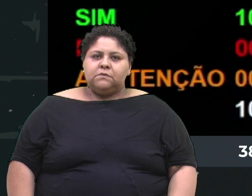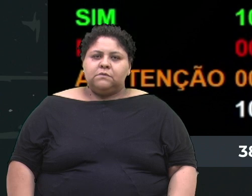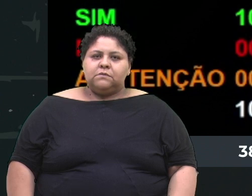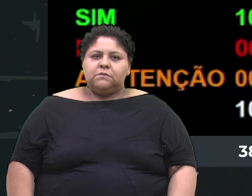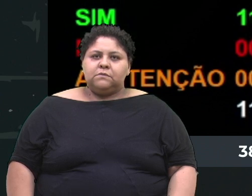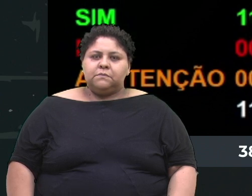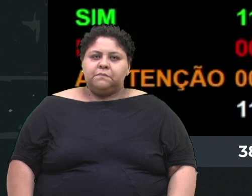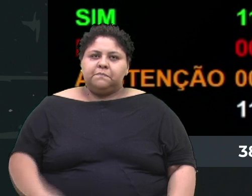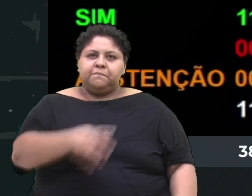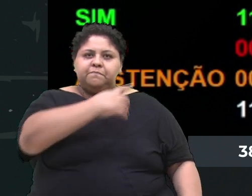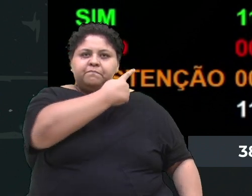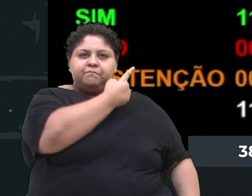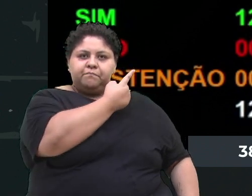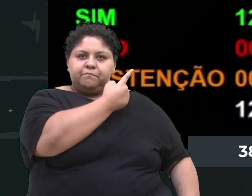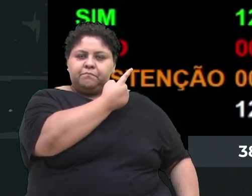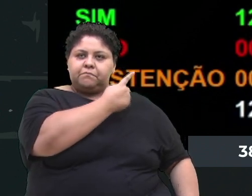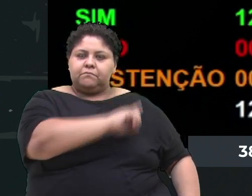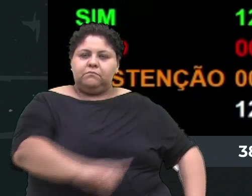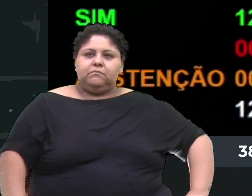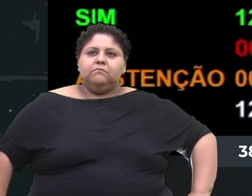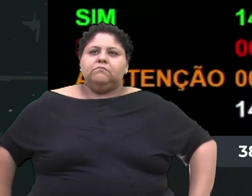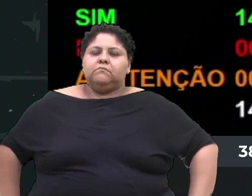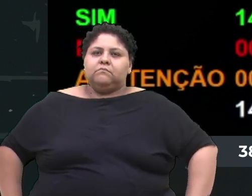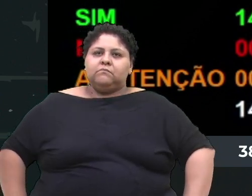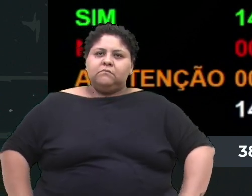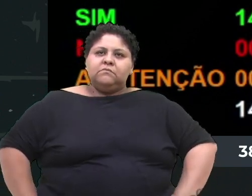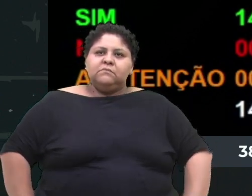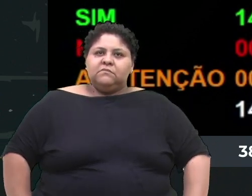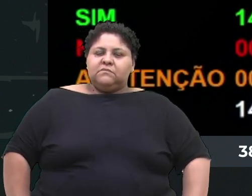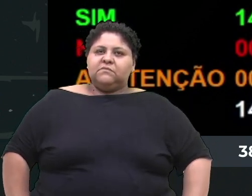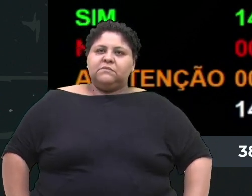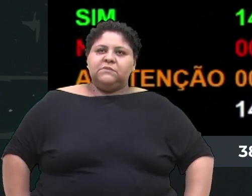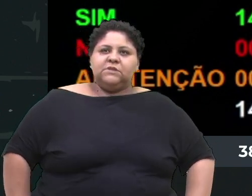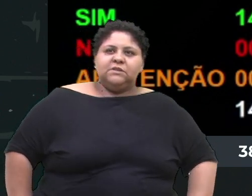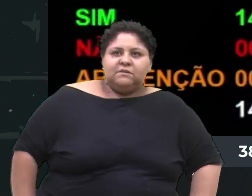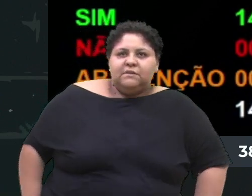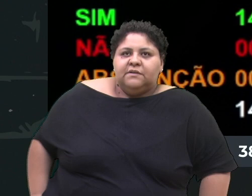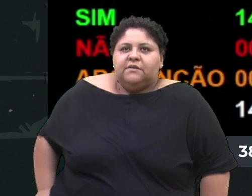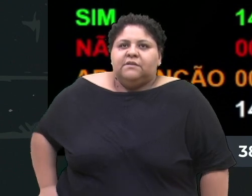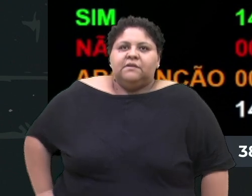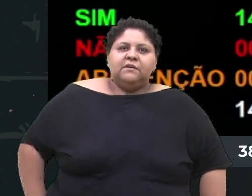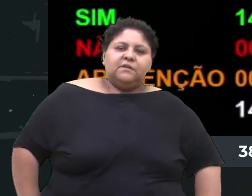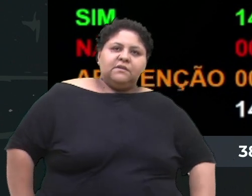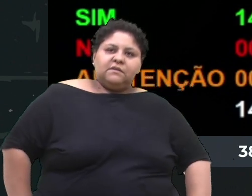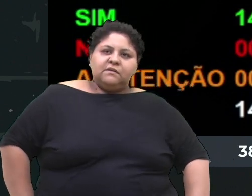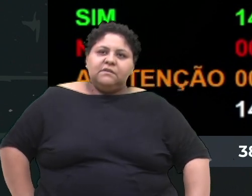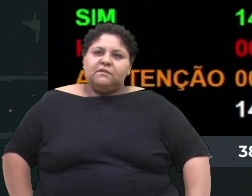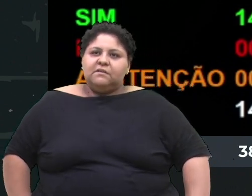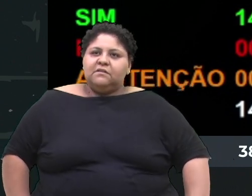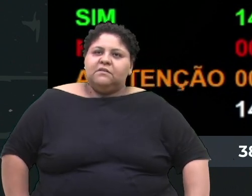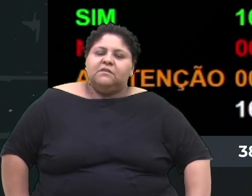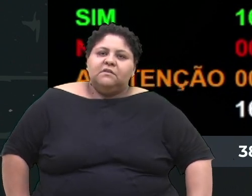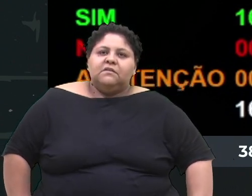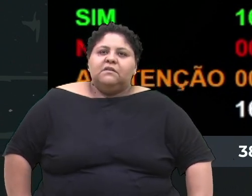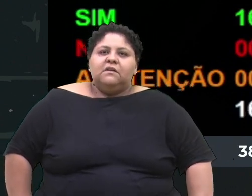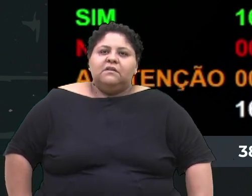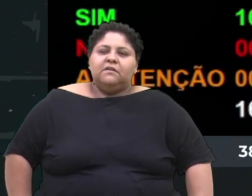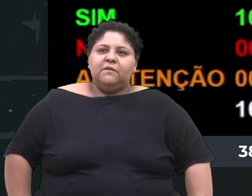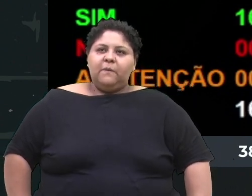Isabela vota sim, senhor presidente. Isabela Reque vota sim.